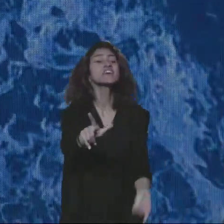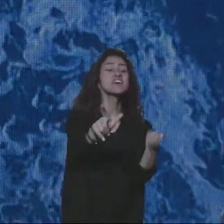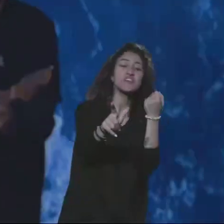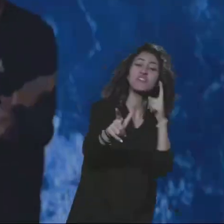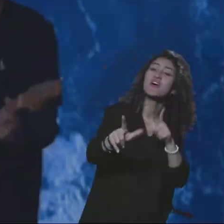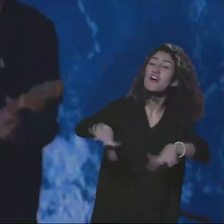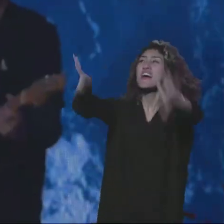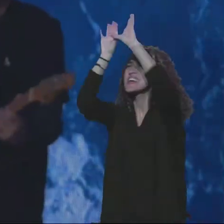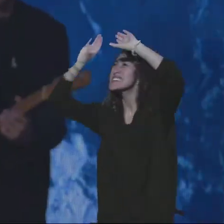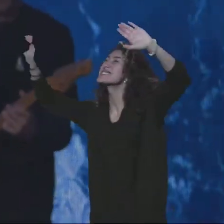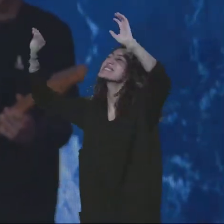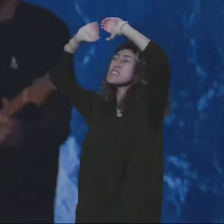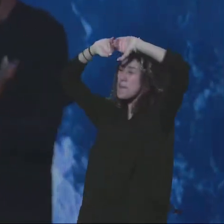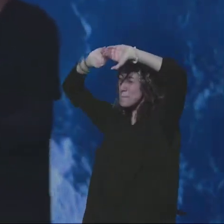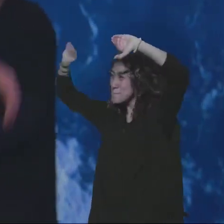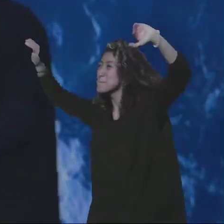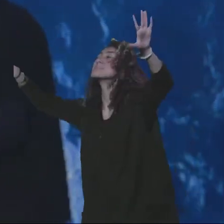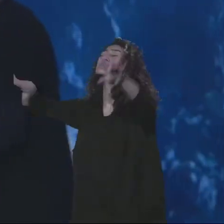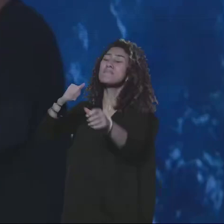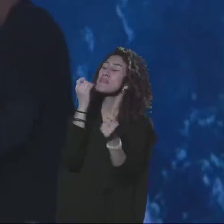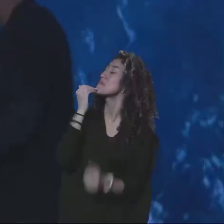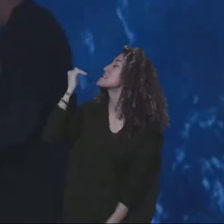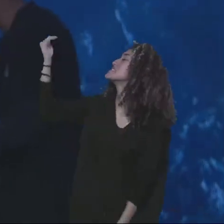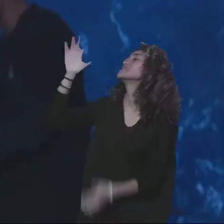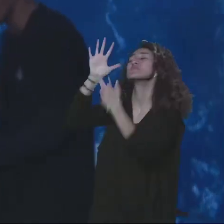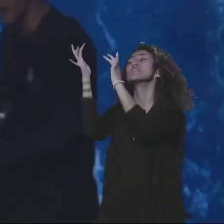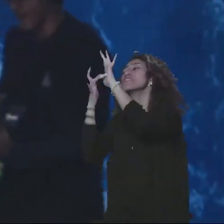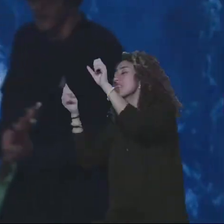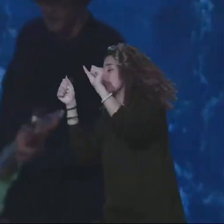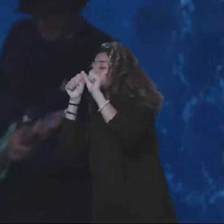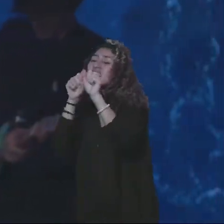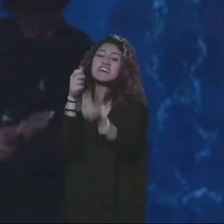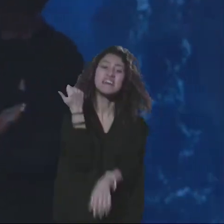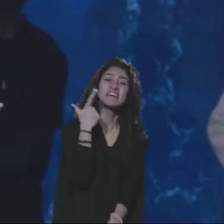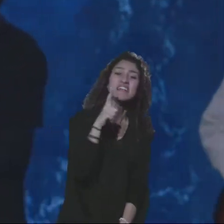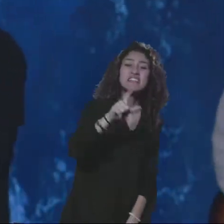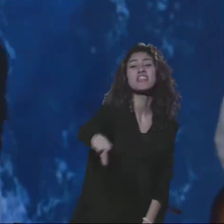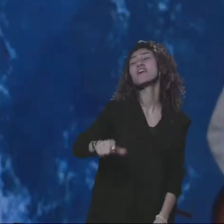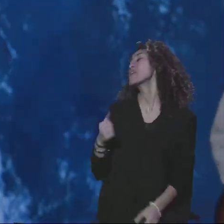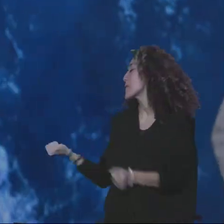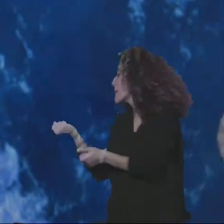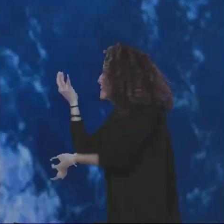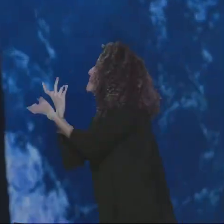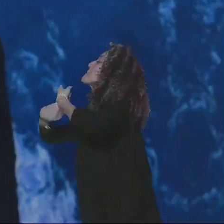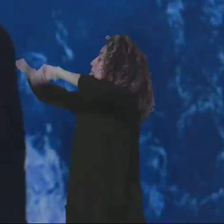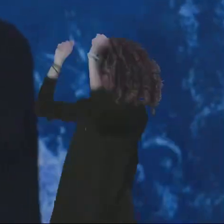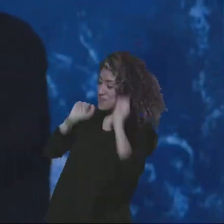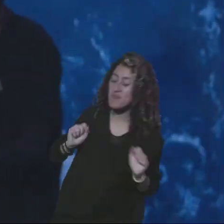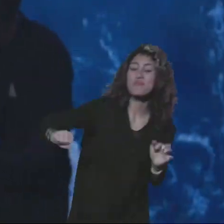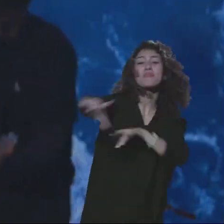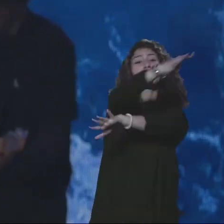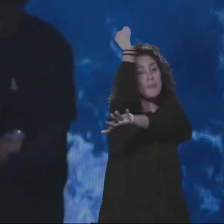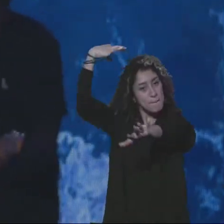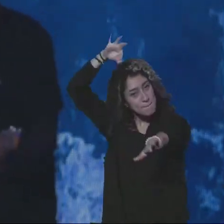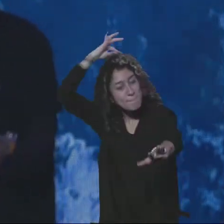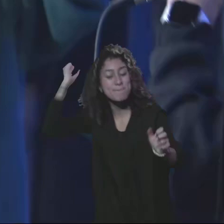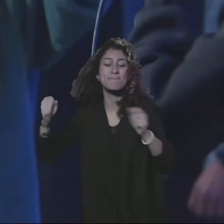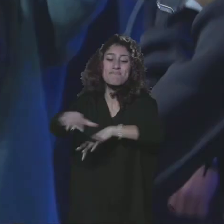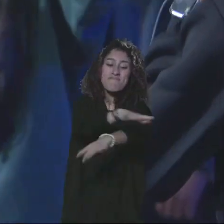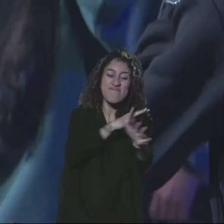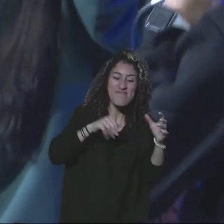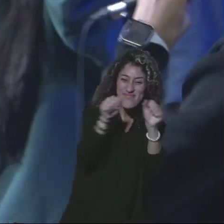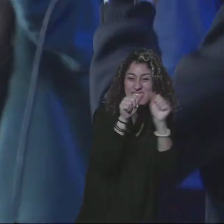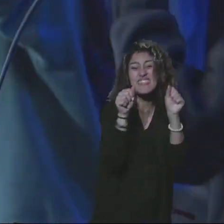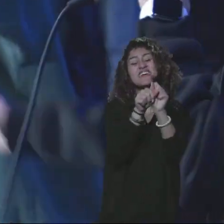Abre os céus nesse lugar, Jesus. Faz de novo, Jesus. Desce com chuva aqui, Jesus. Desce com teu Santo Espírito, Jesus. Faz de